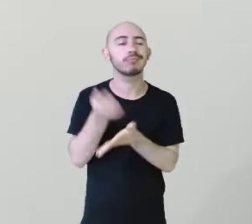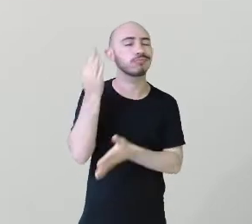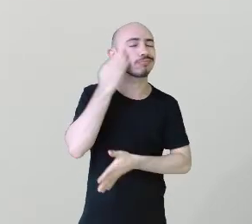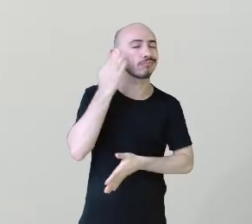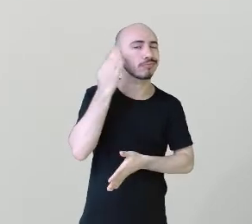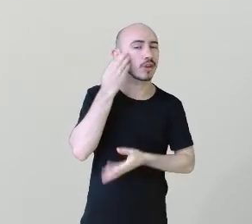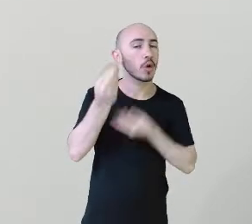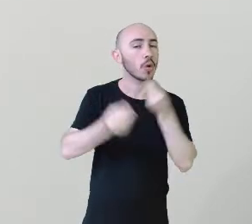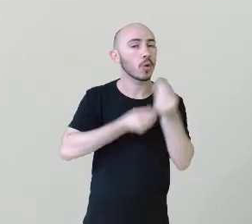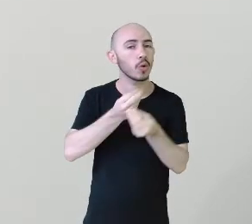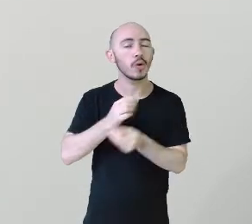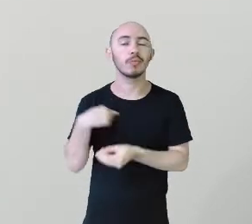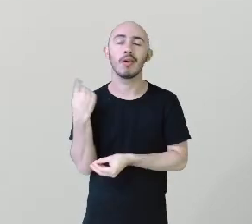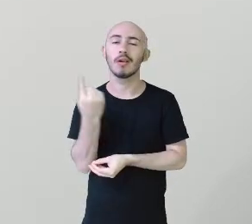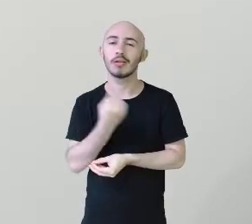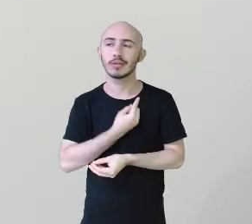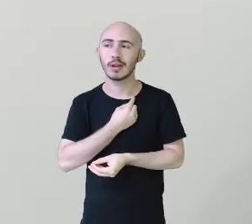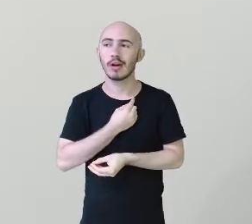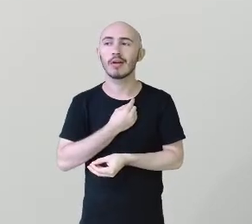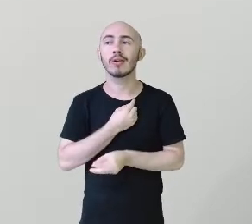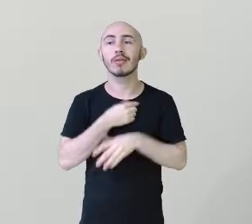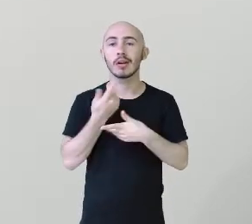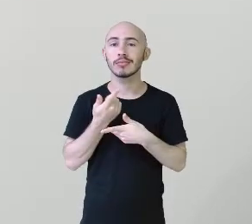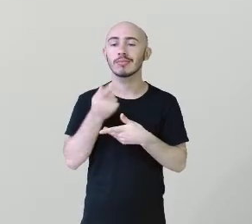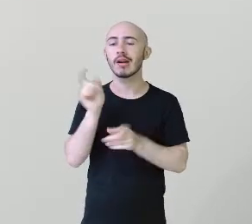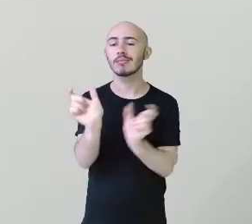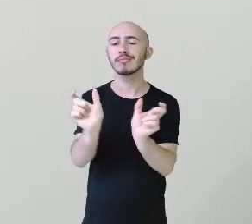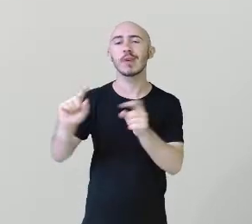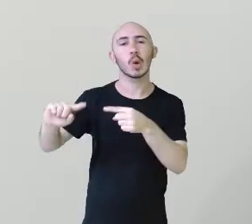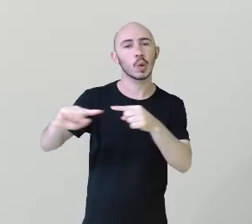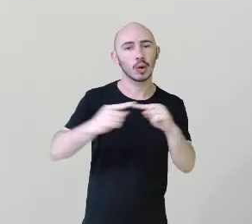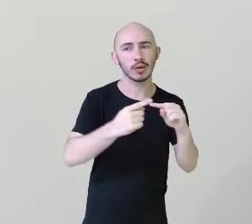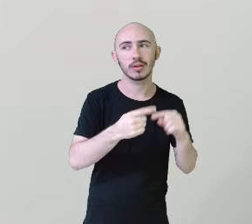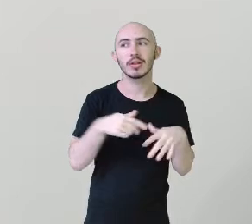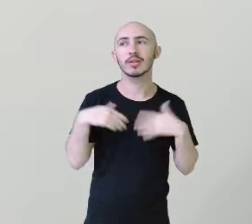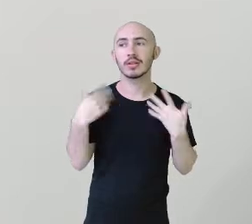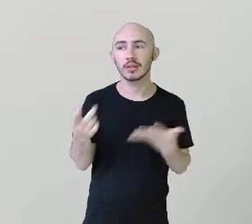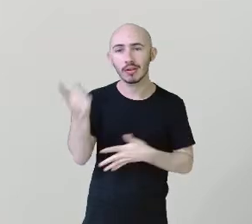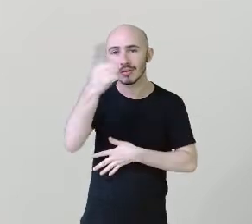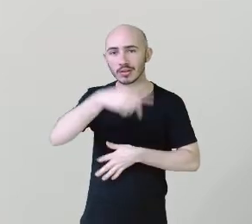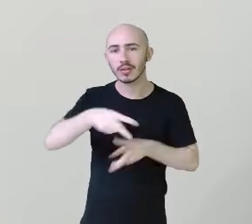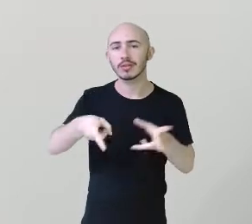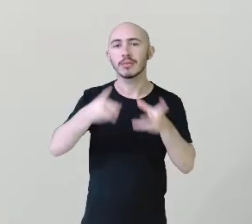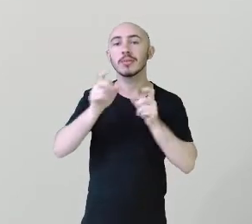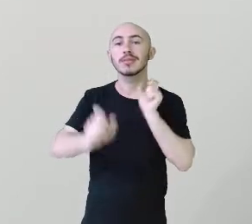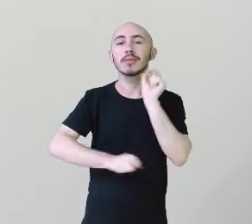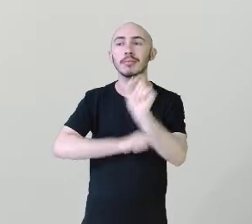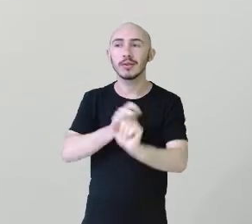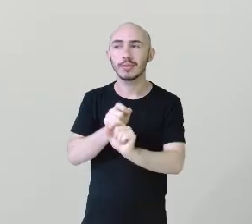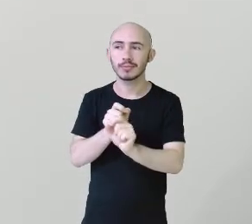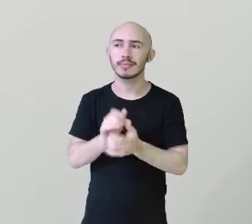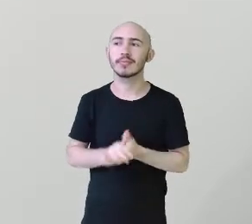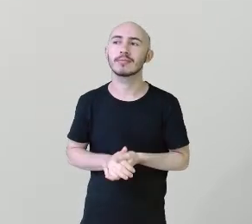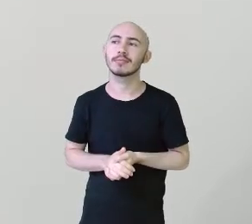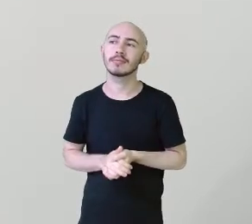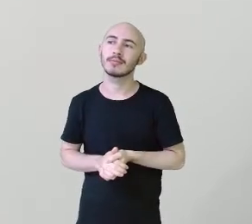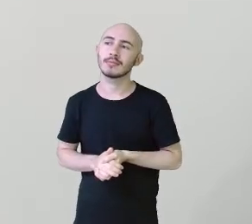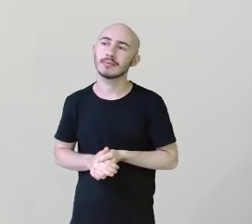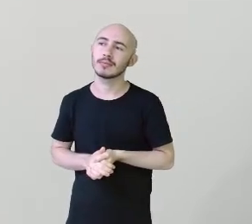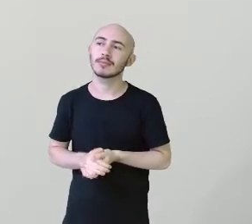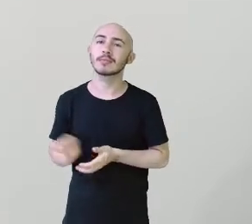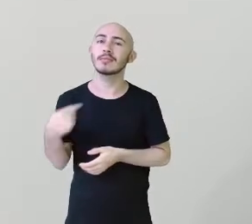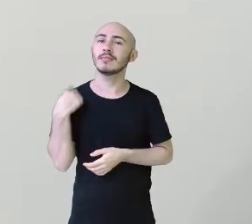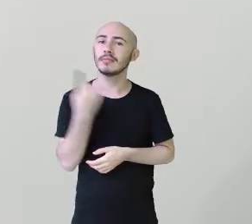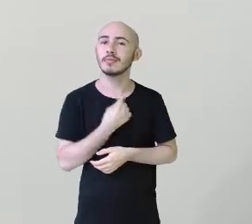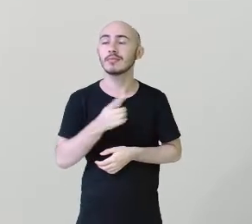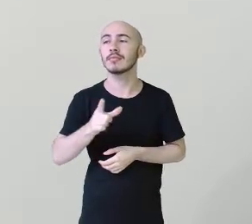direitinho como é que a gente faz esta concordância, vocês perceberam que a gente pode